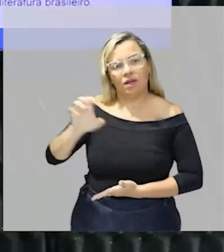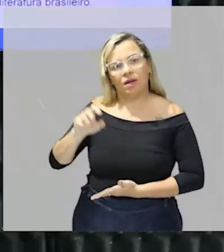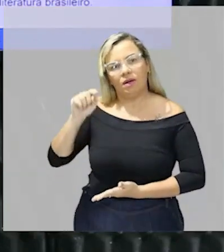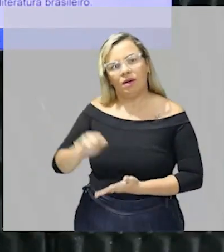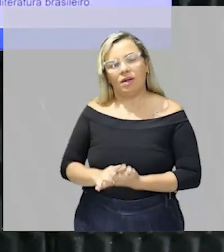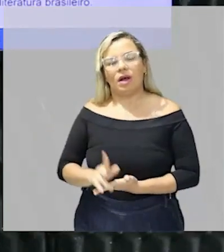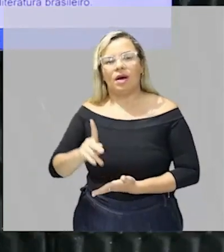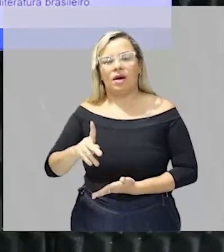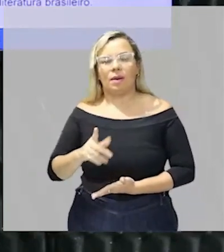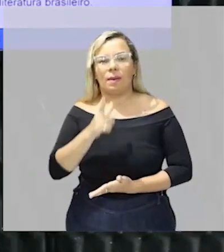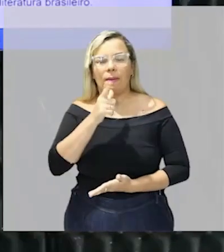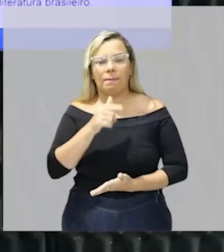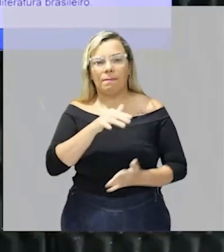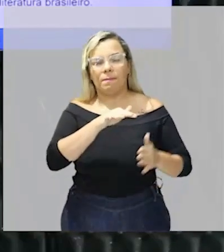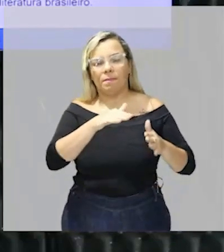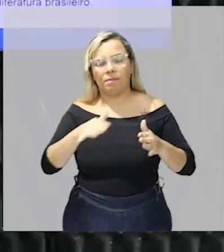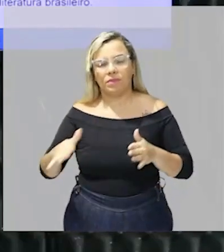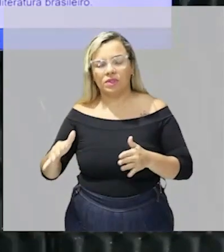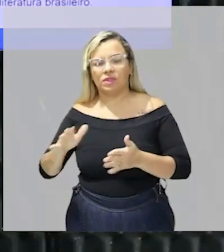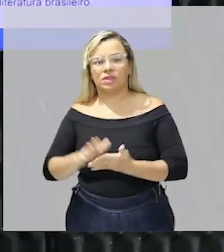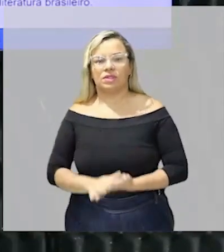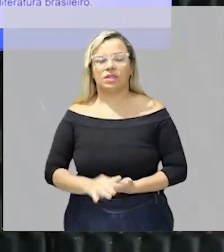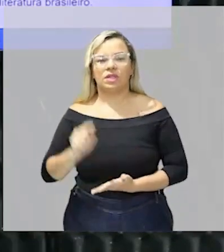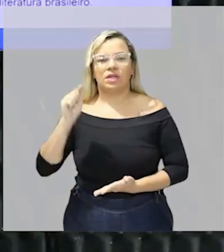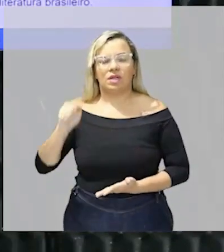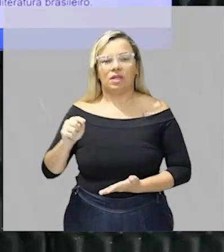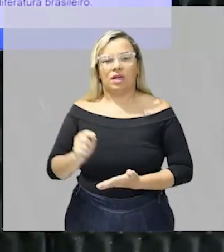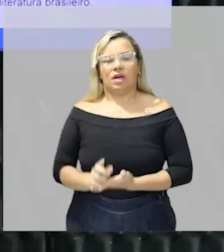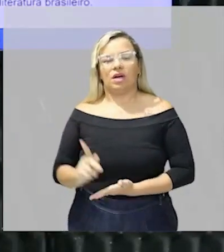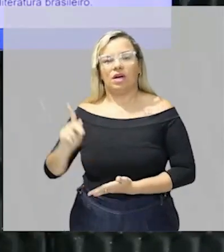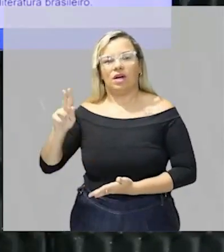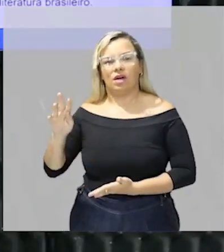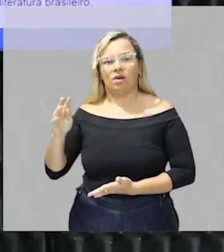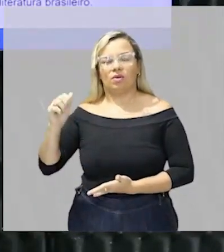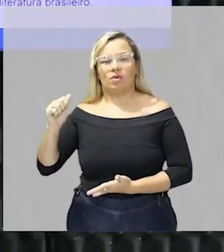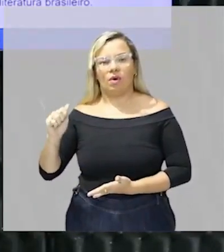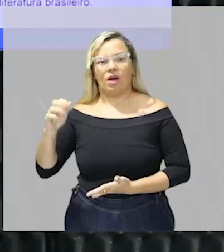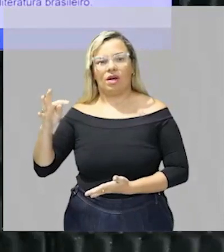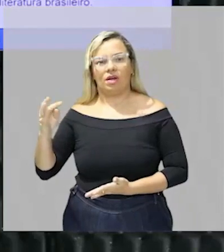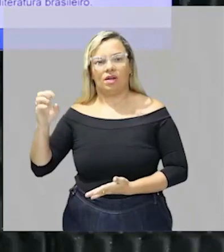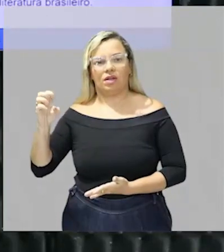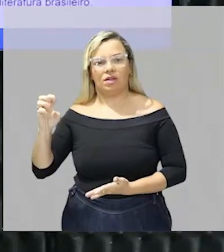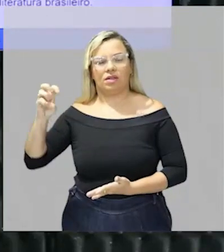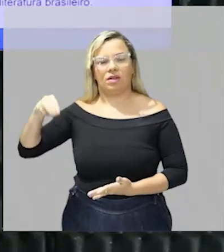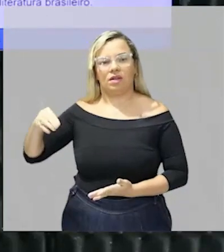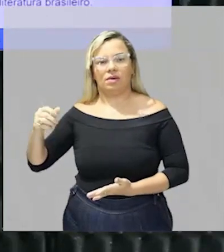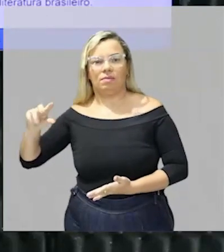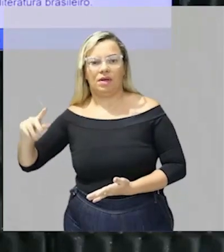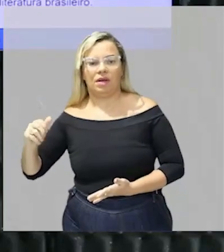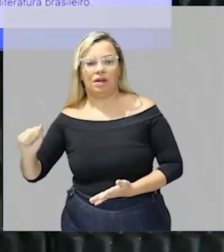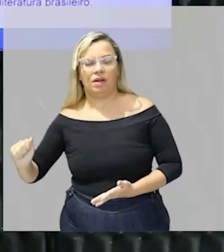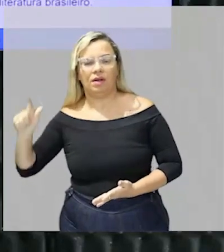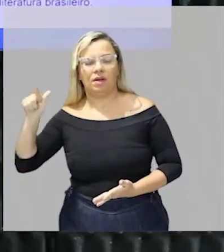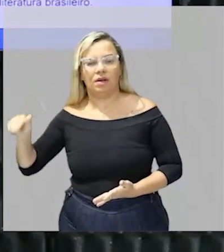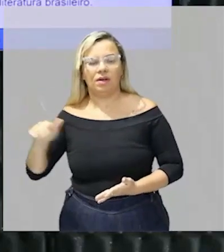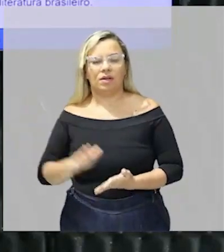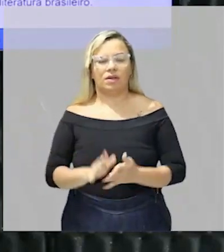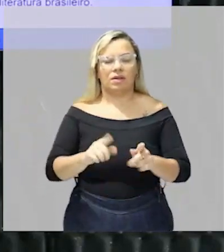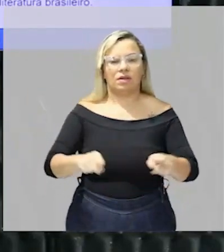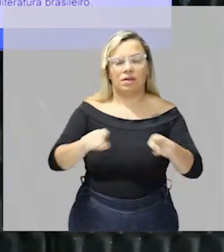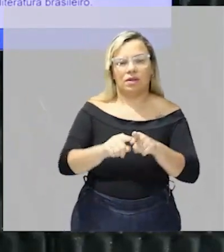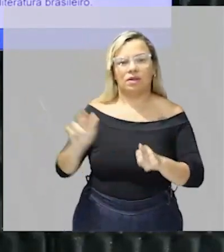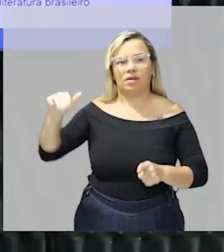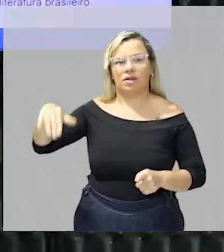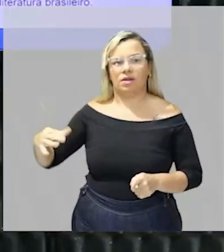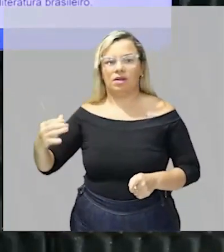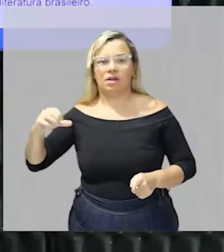hoje está, por exemplo, a Guatemala, na América Central, é a América dos incas, da região do